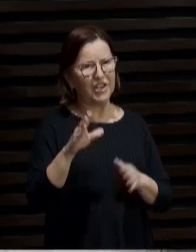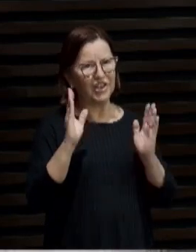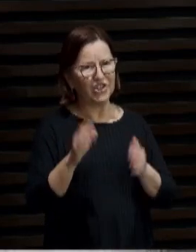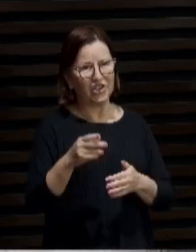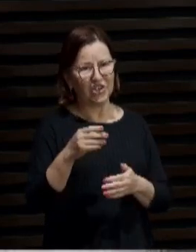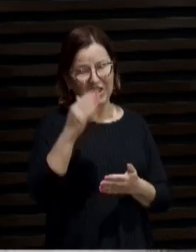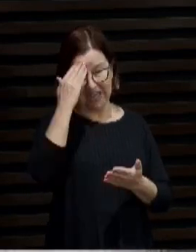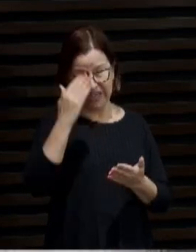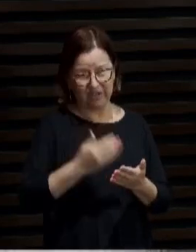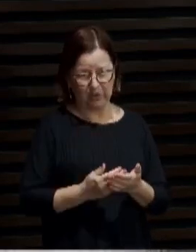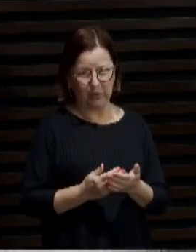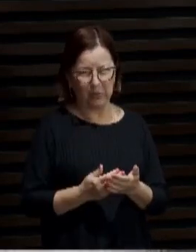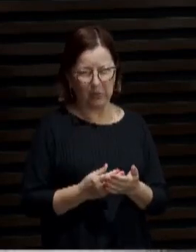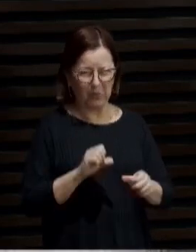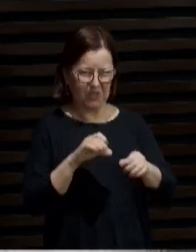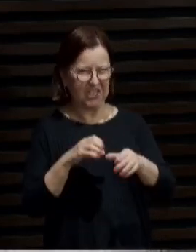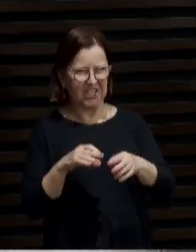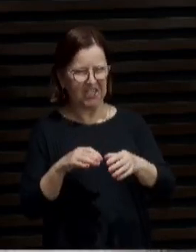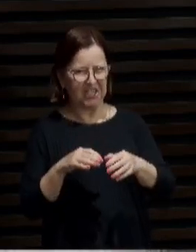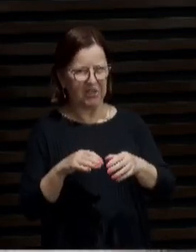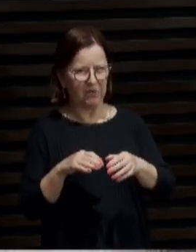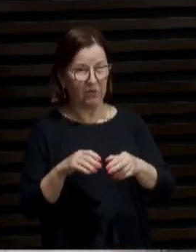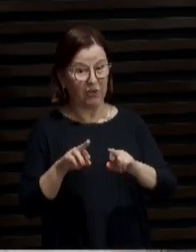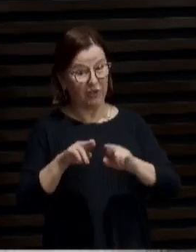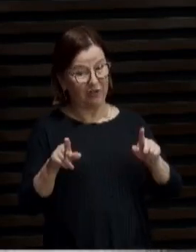em coisa que não é bem assim na palavra?